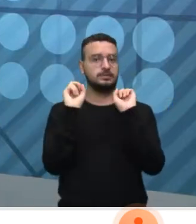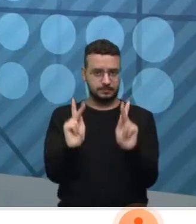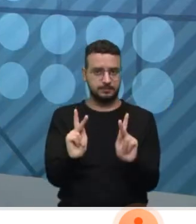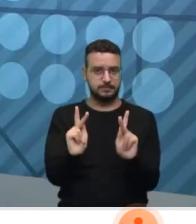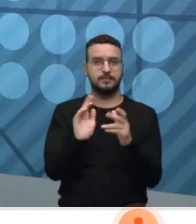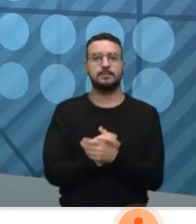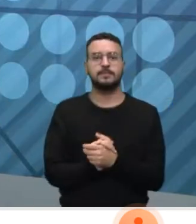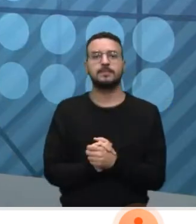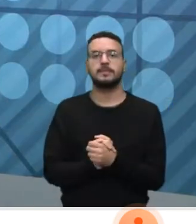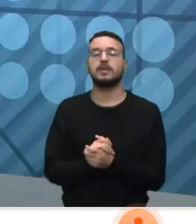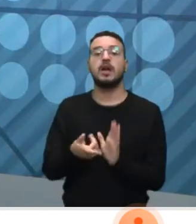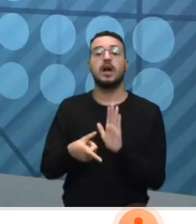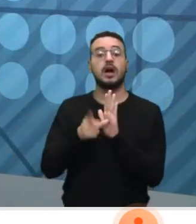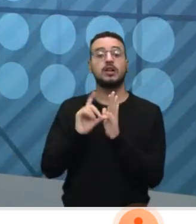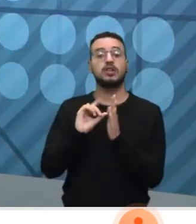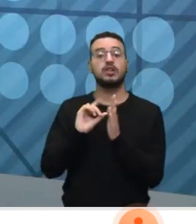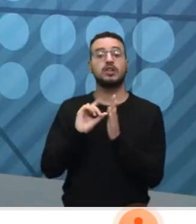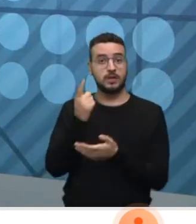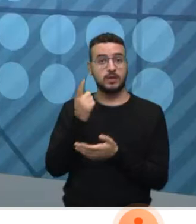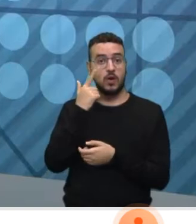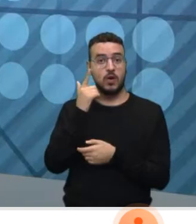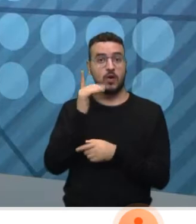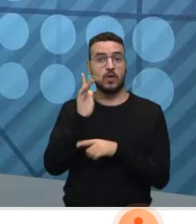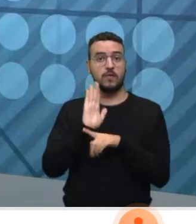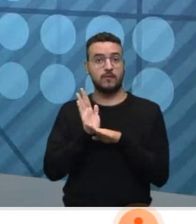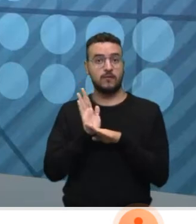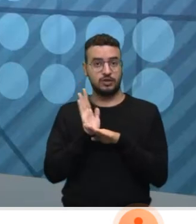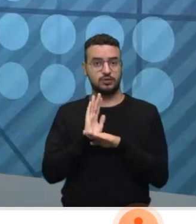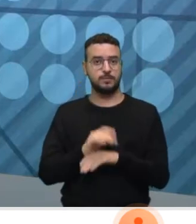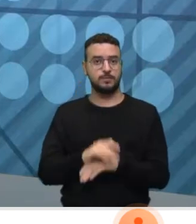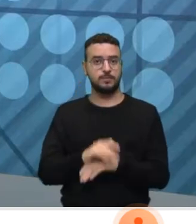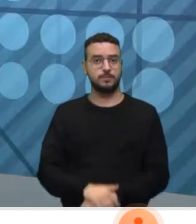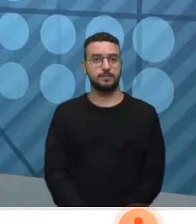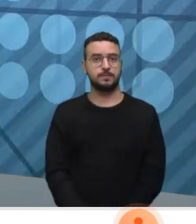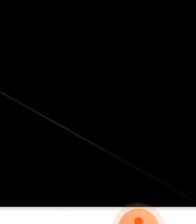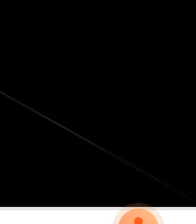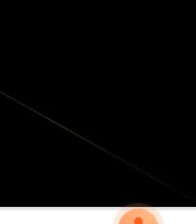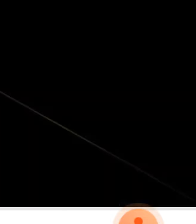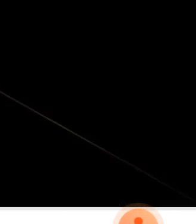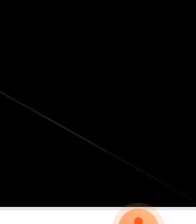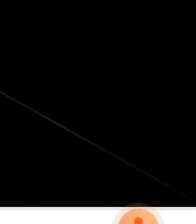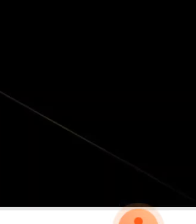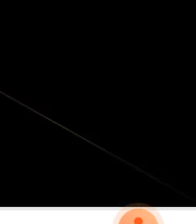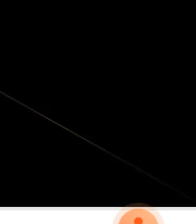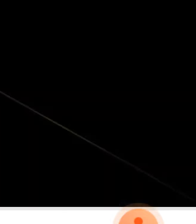primeira SP, eu convido você para assistir o nosso primeiro vídeo.